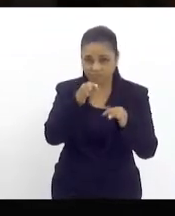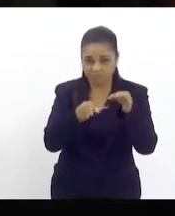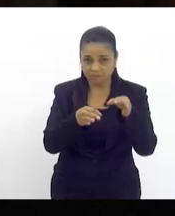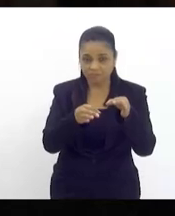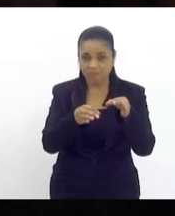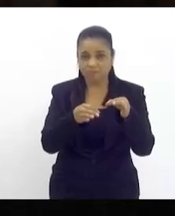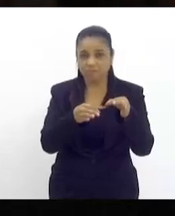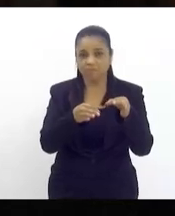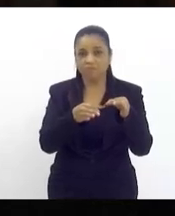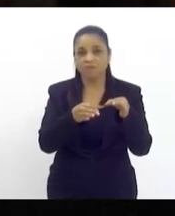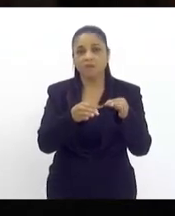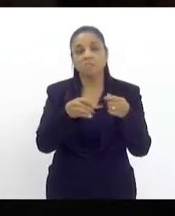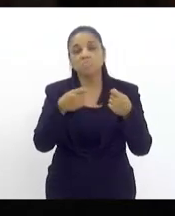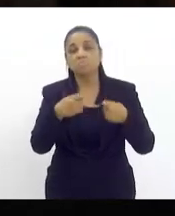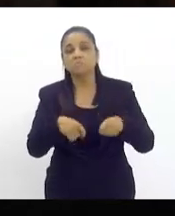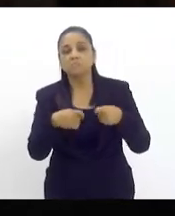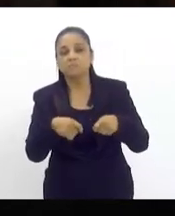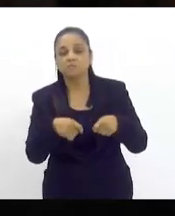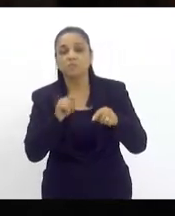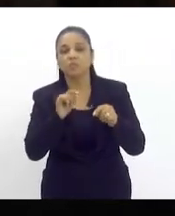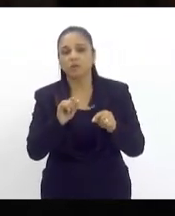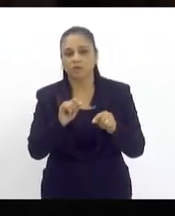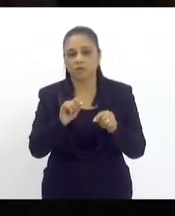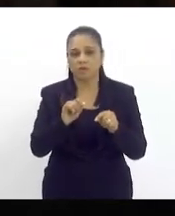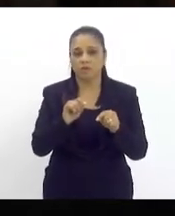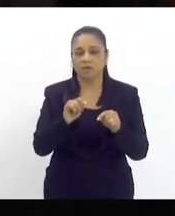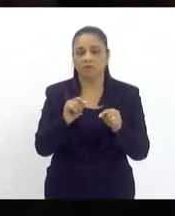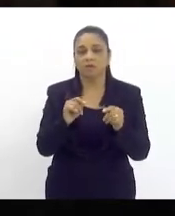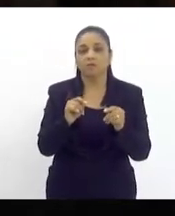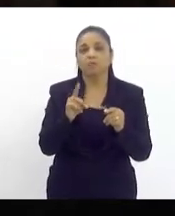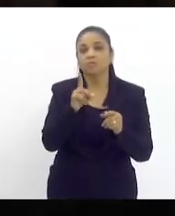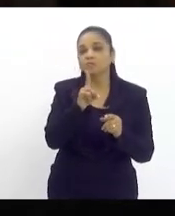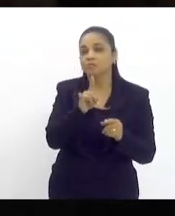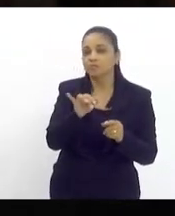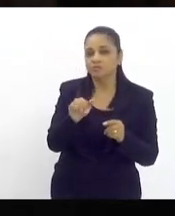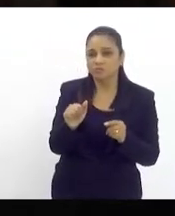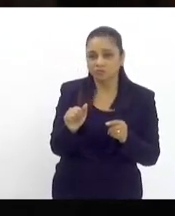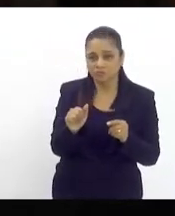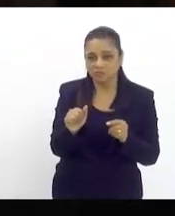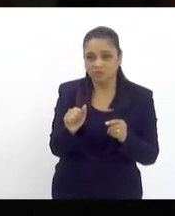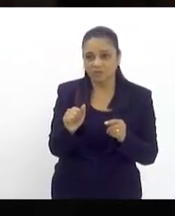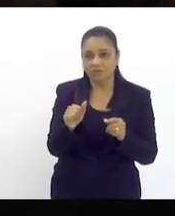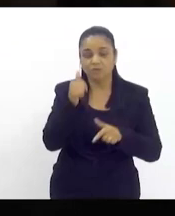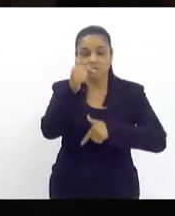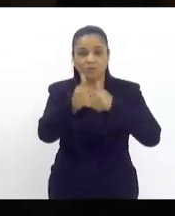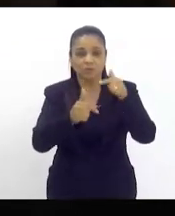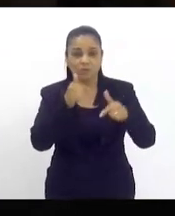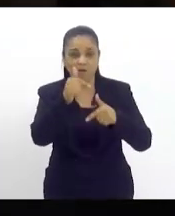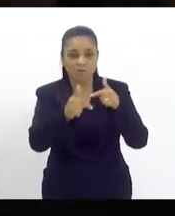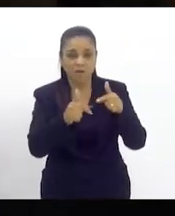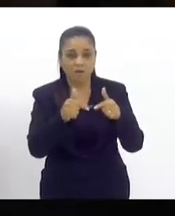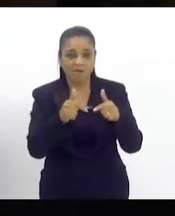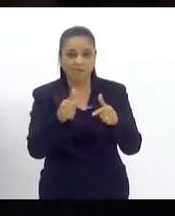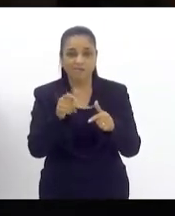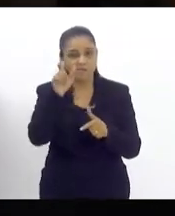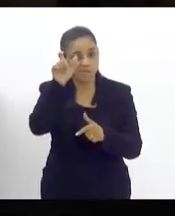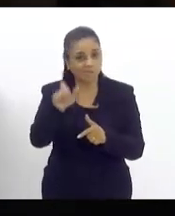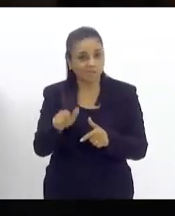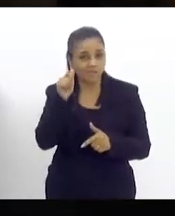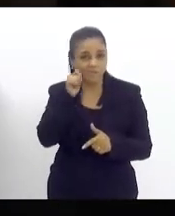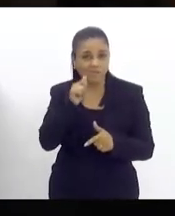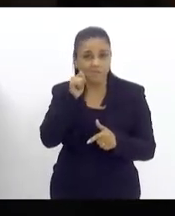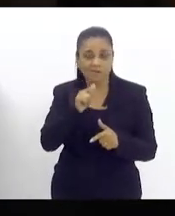a necessidade do estabelecimento do dia da do trabalho feminino invisibilizado